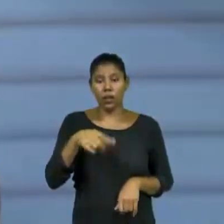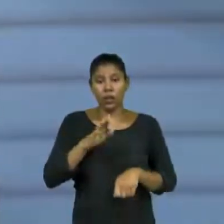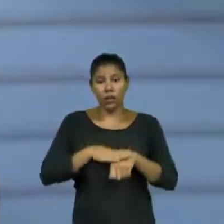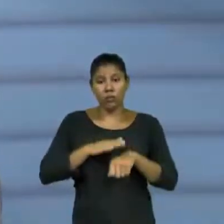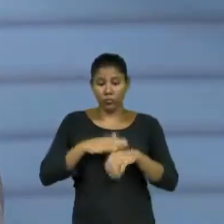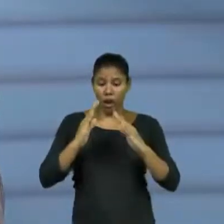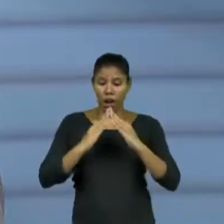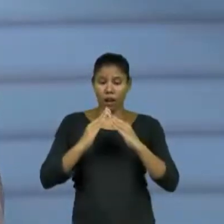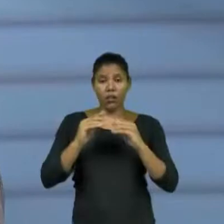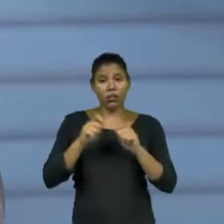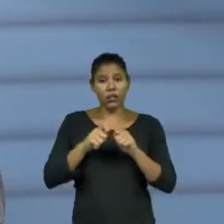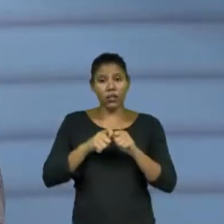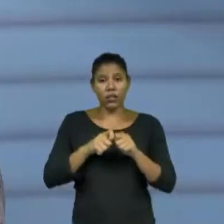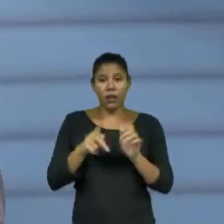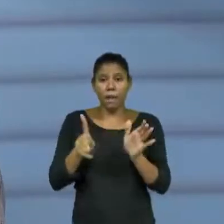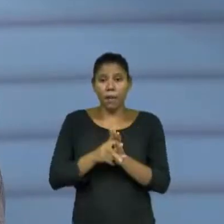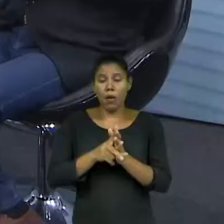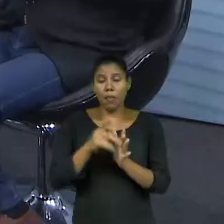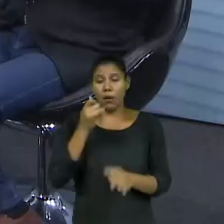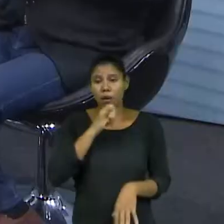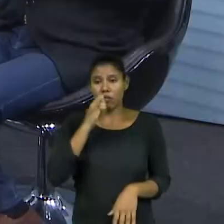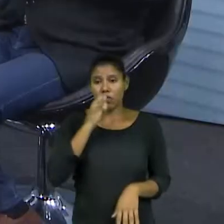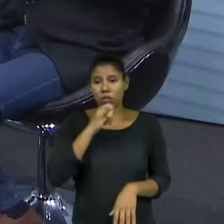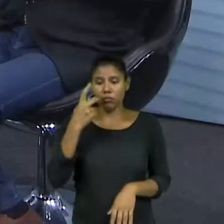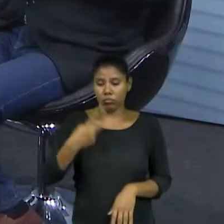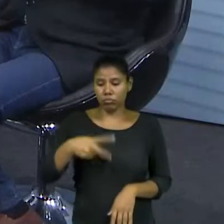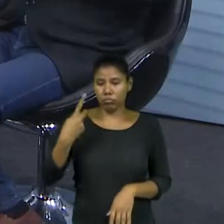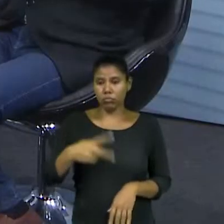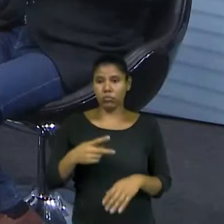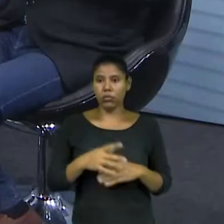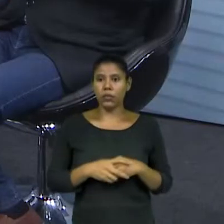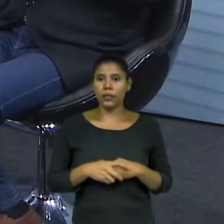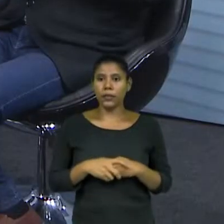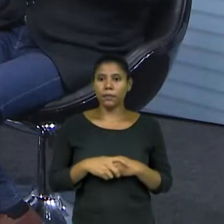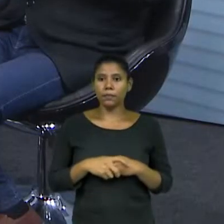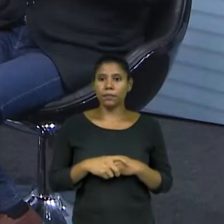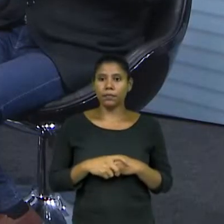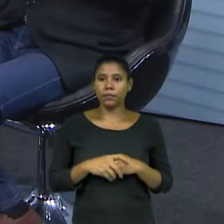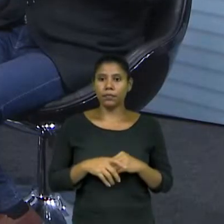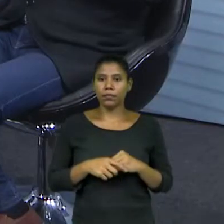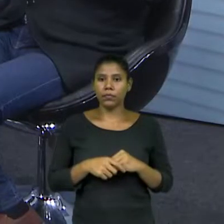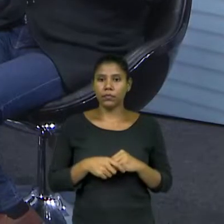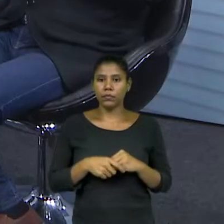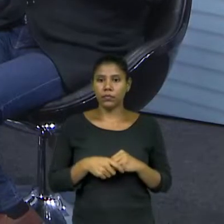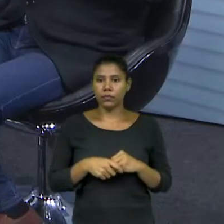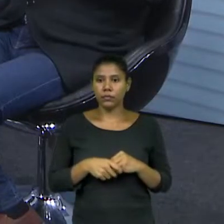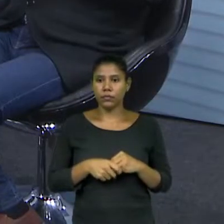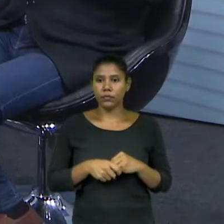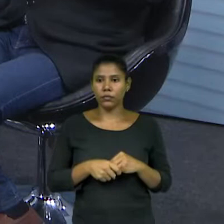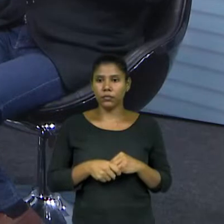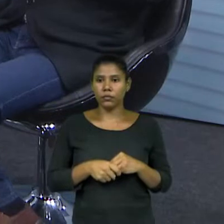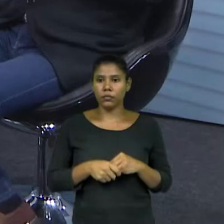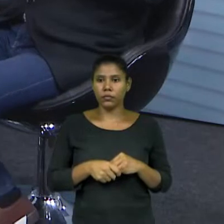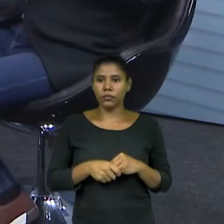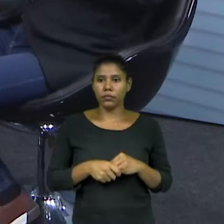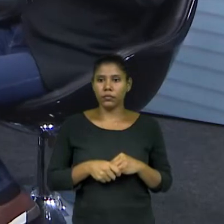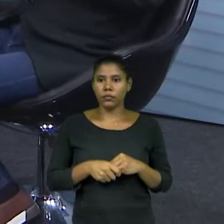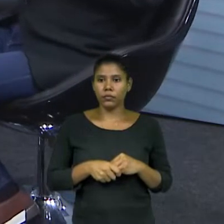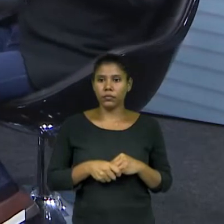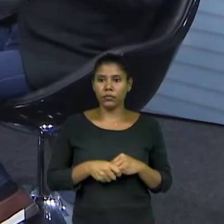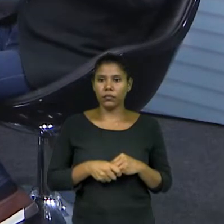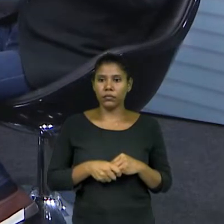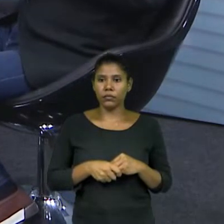né? Verdade. Aliás, a produção me passou aqui, só para eu registrar. Representante cearense figura entre os 100